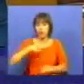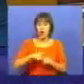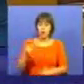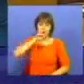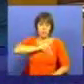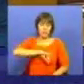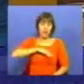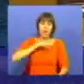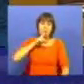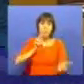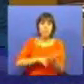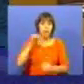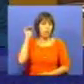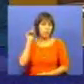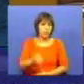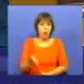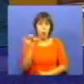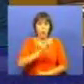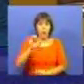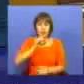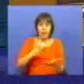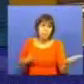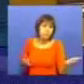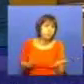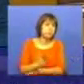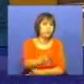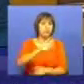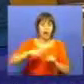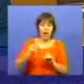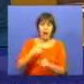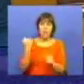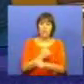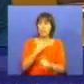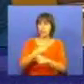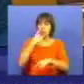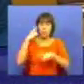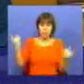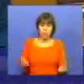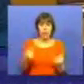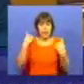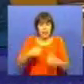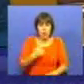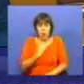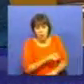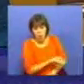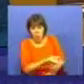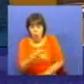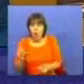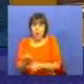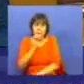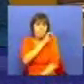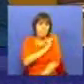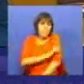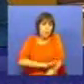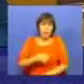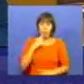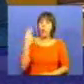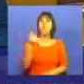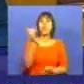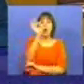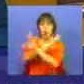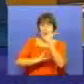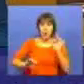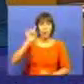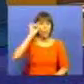os salários reais a caírem pelo 8º ano consecutivo na função pública. Temos uma imensa mancha de pobreza e a União